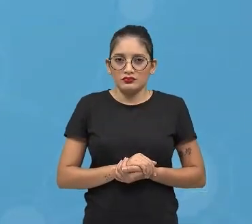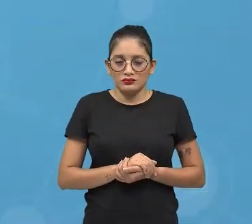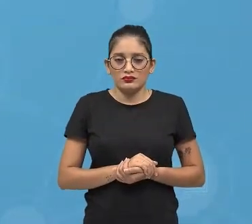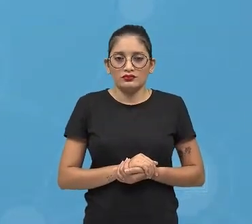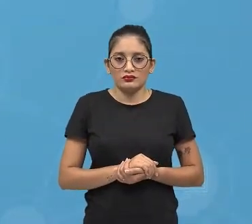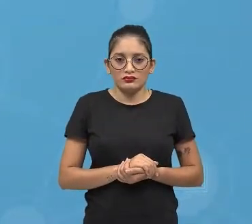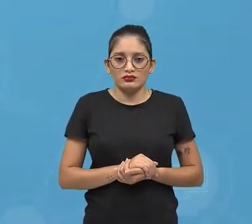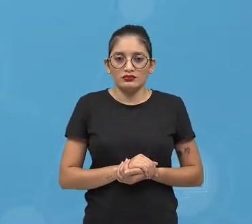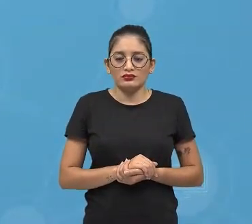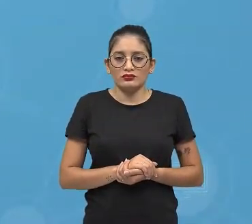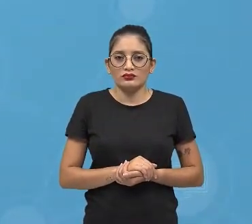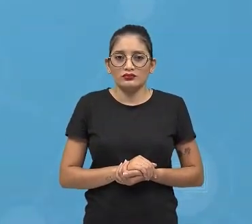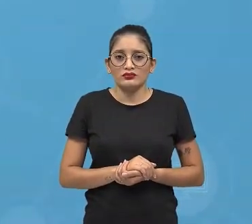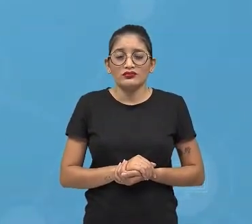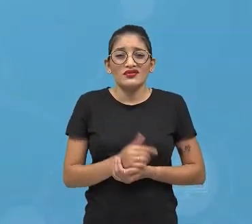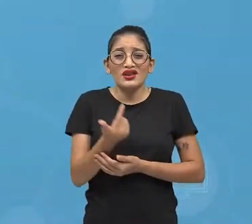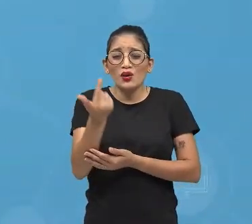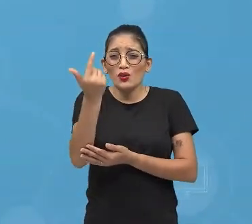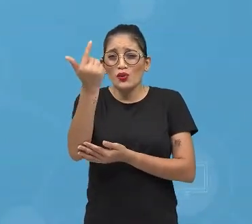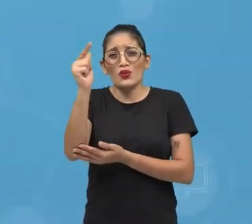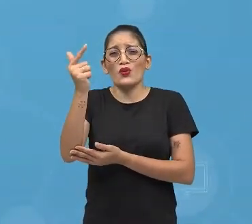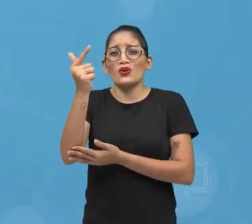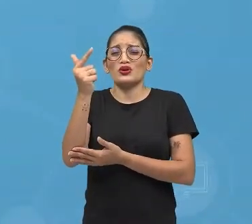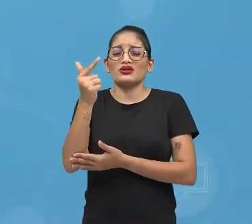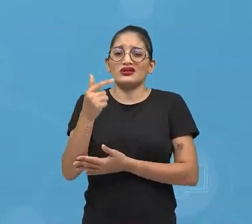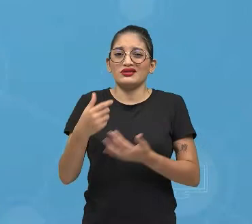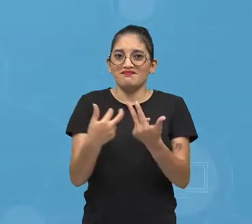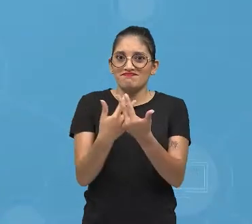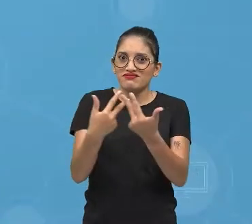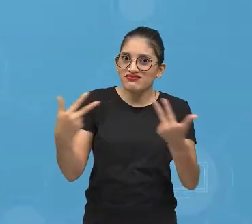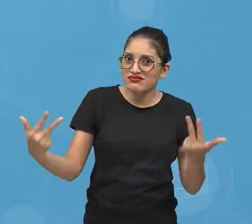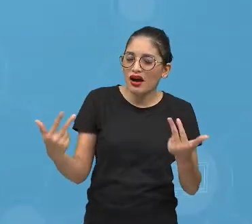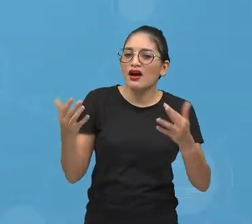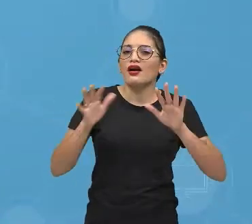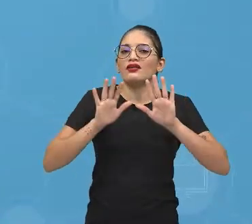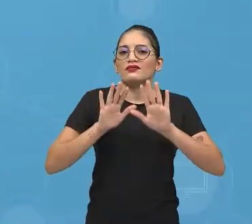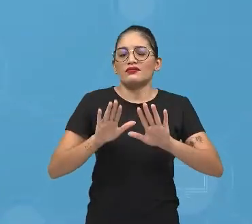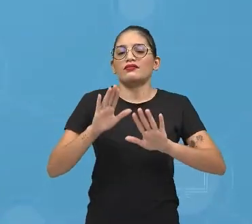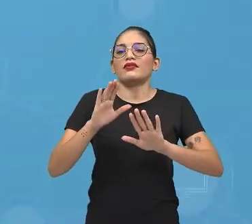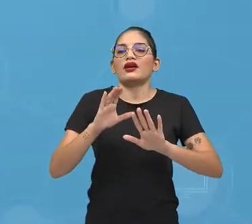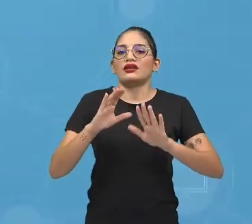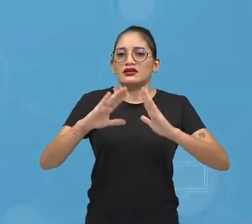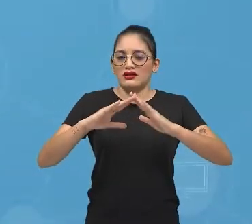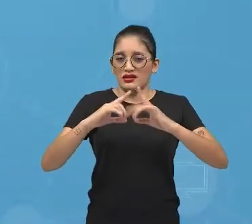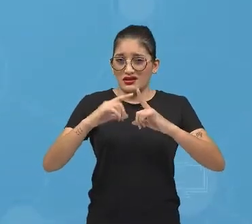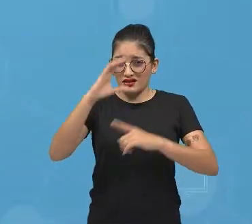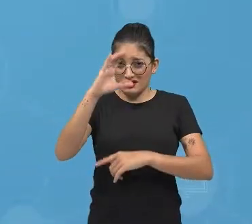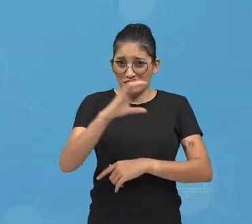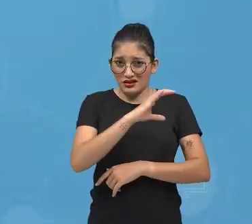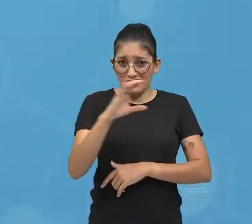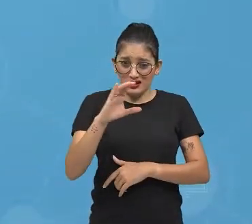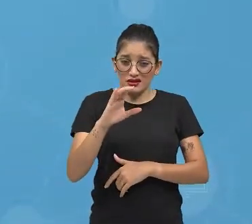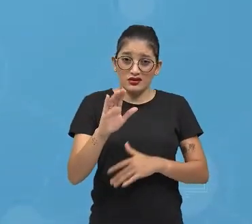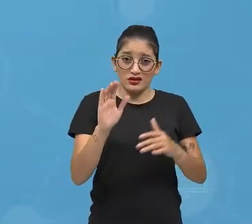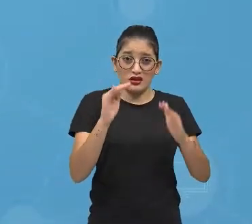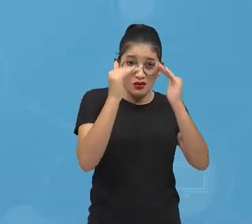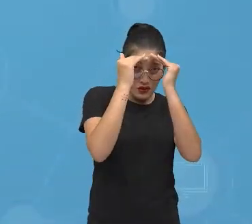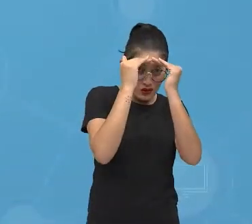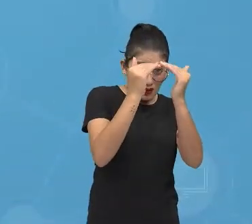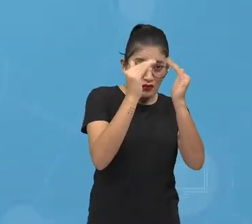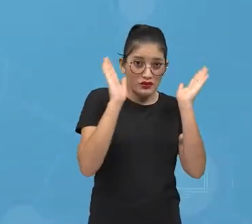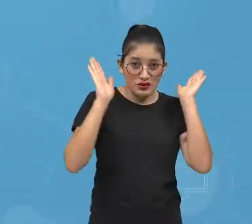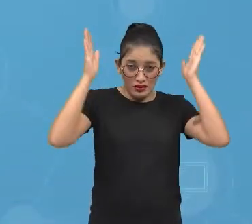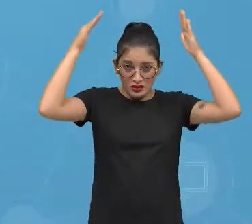Católica Celta e muitas outras. Mas a igreja que segue o Papa é